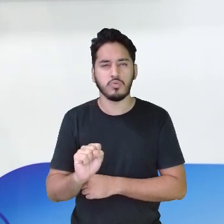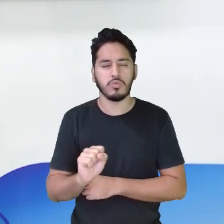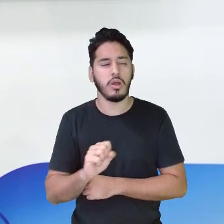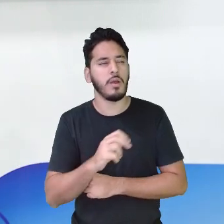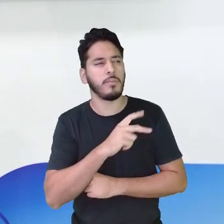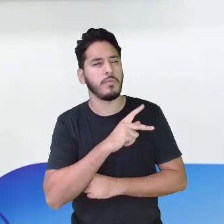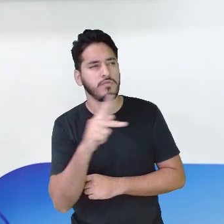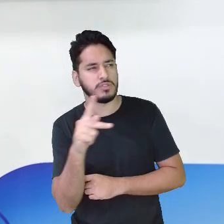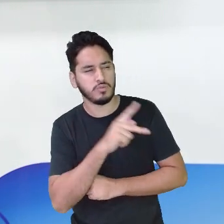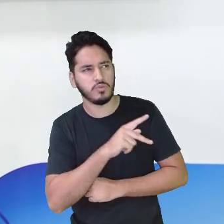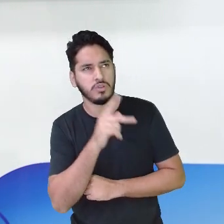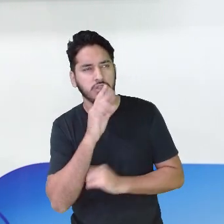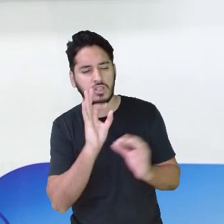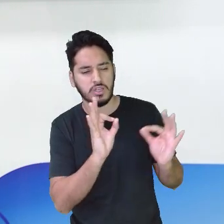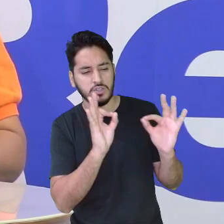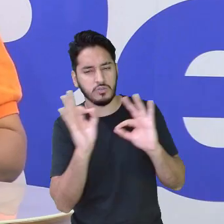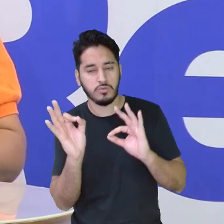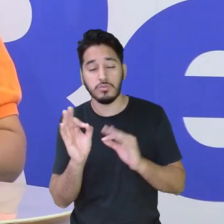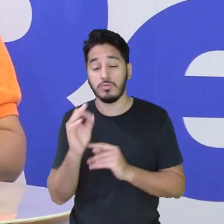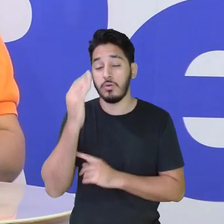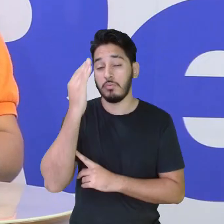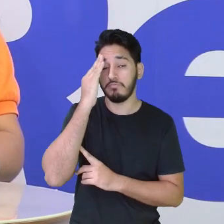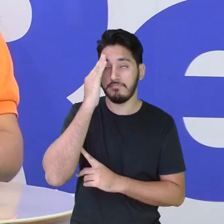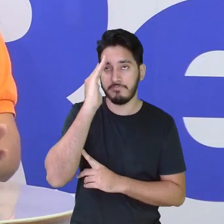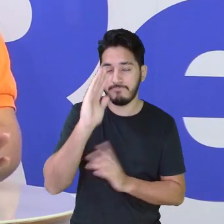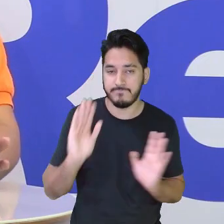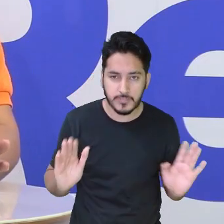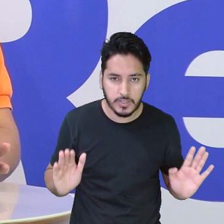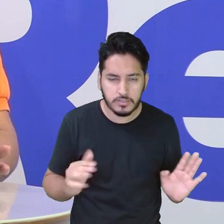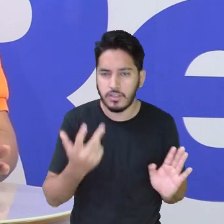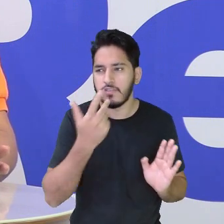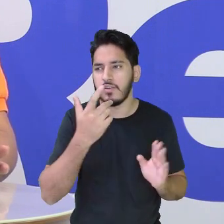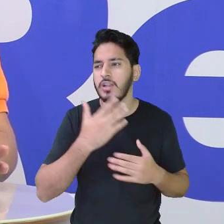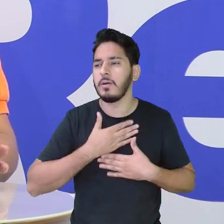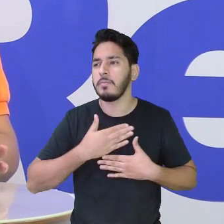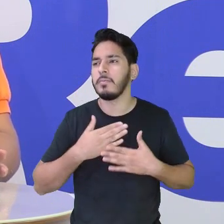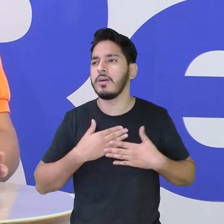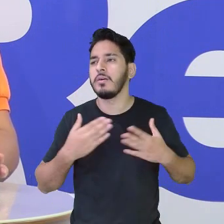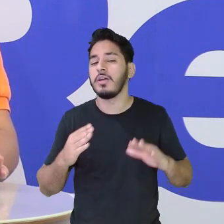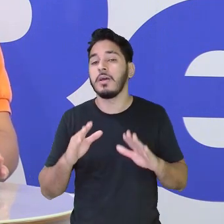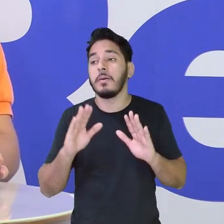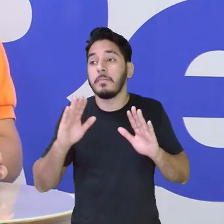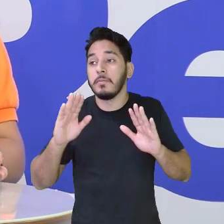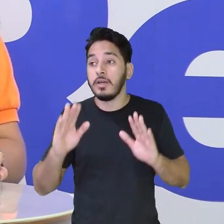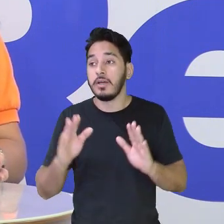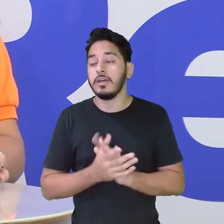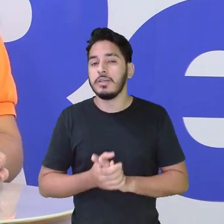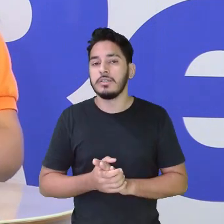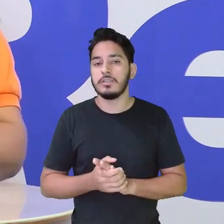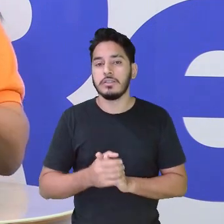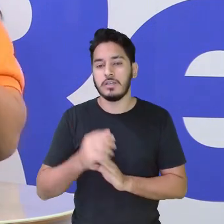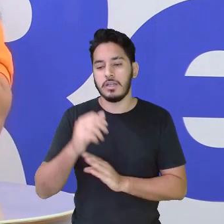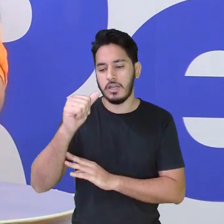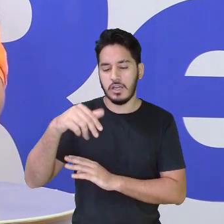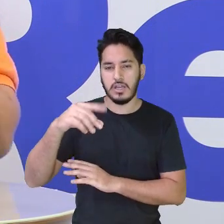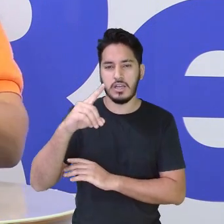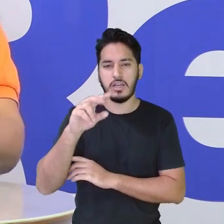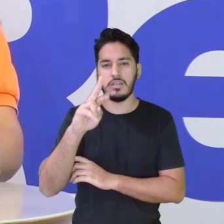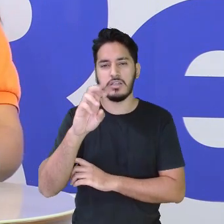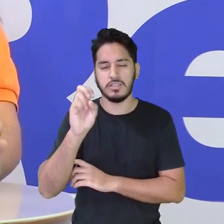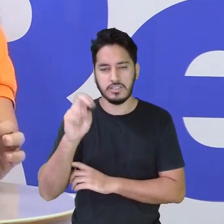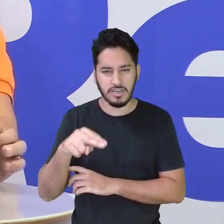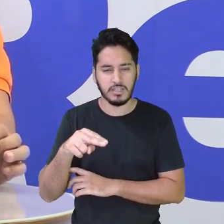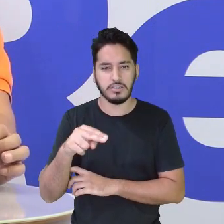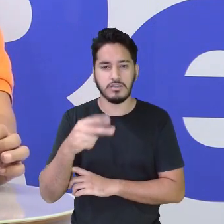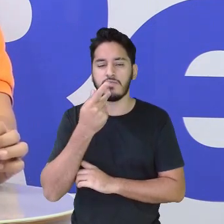eles acompanharam? Não sei, me digam aqui no chat, mas a Andrene, eu acho que ele fala assim, ela